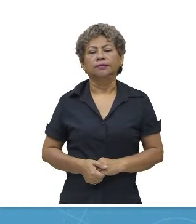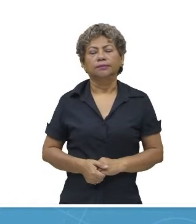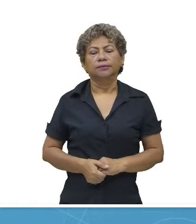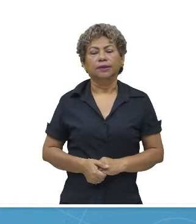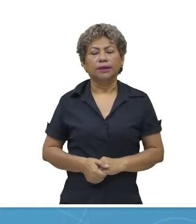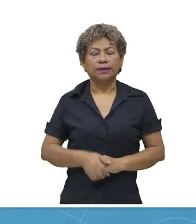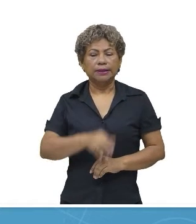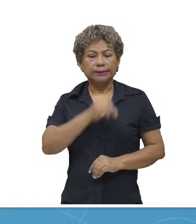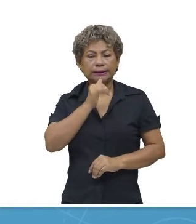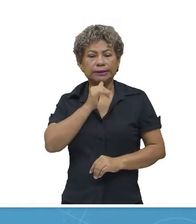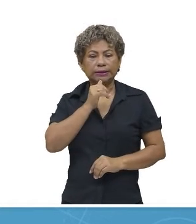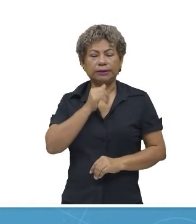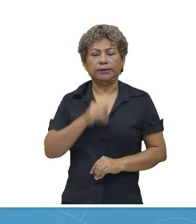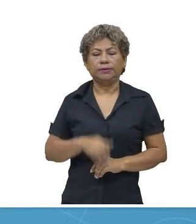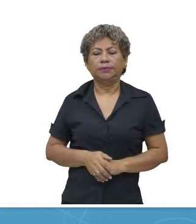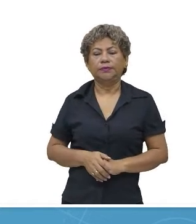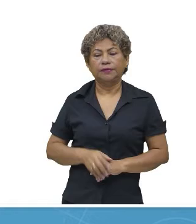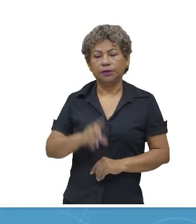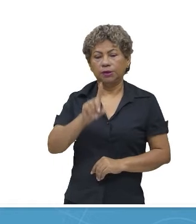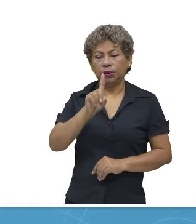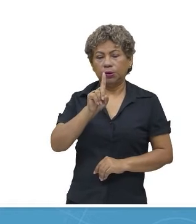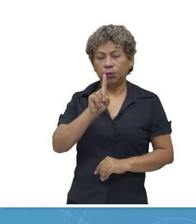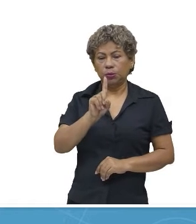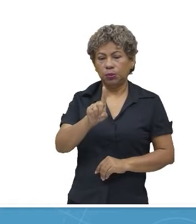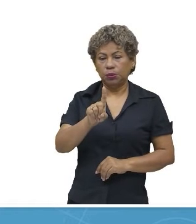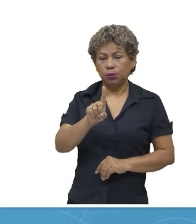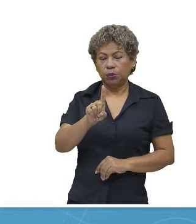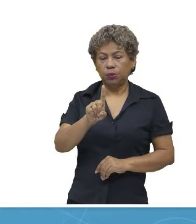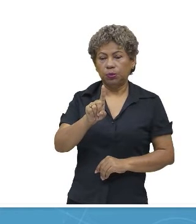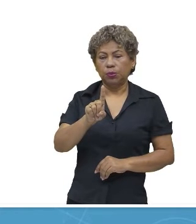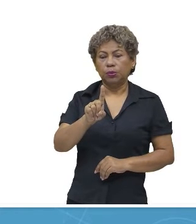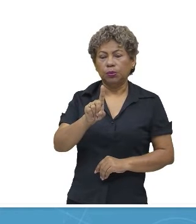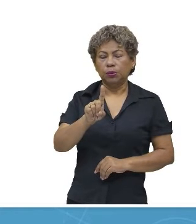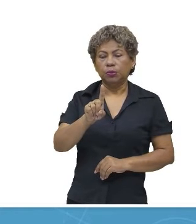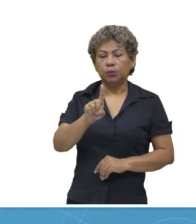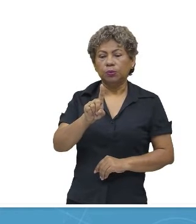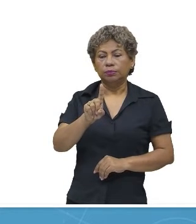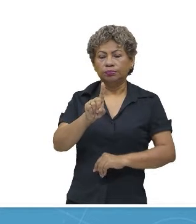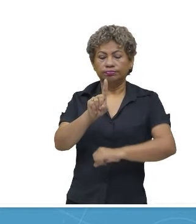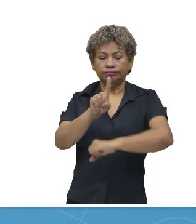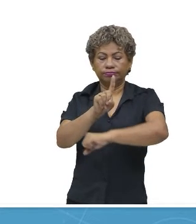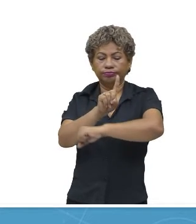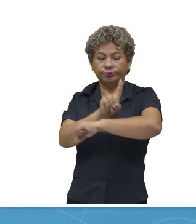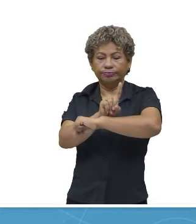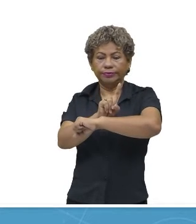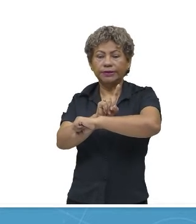3, 10 vezes 10, 100, e vezes 10, 1000.